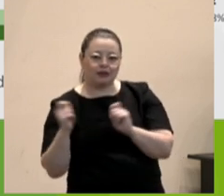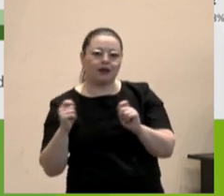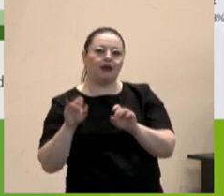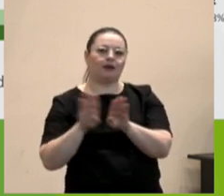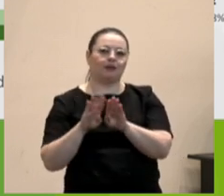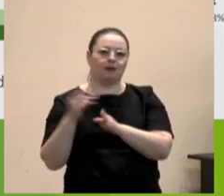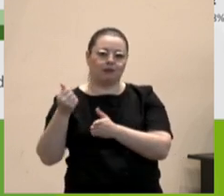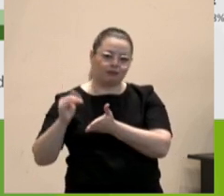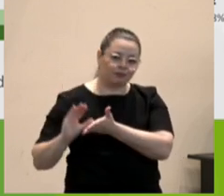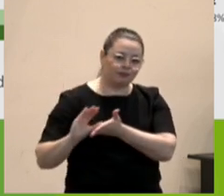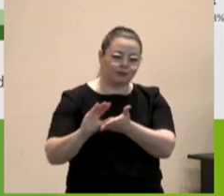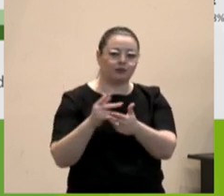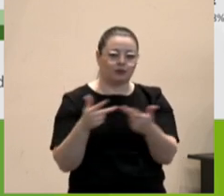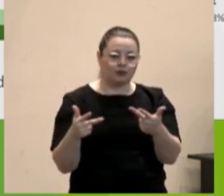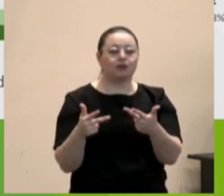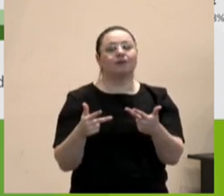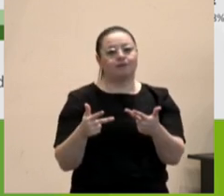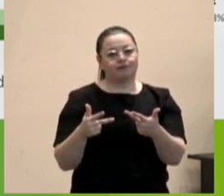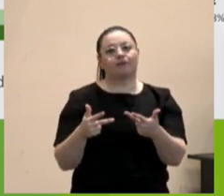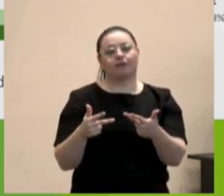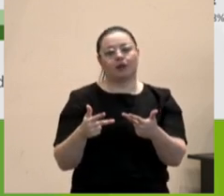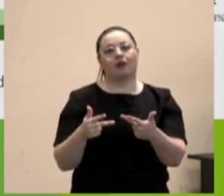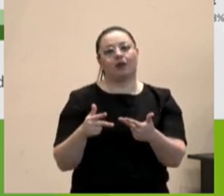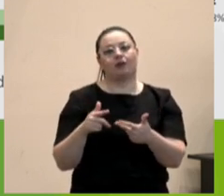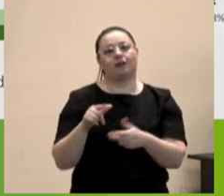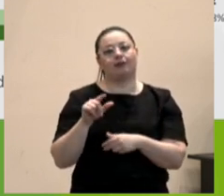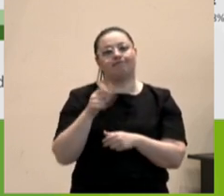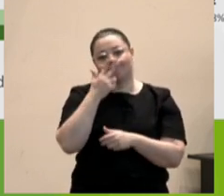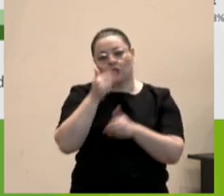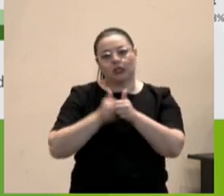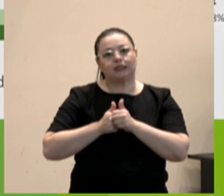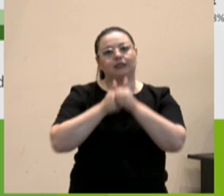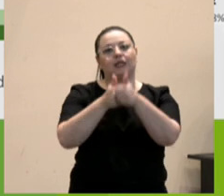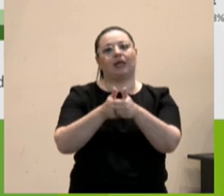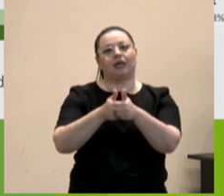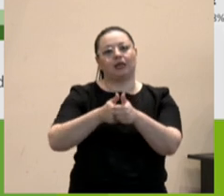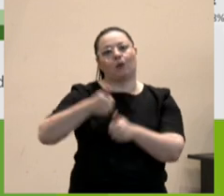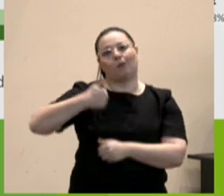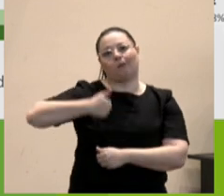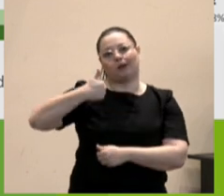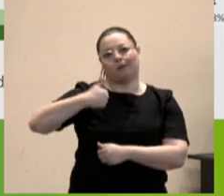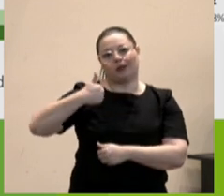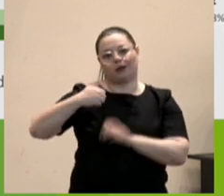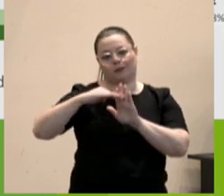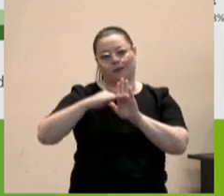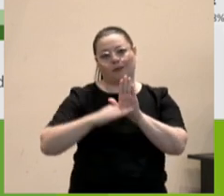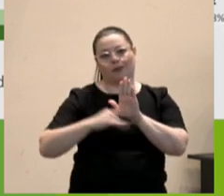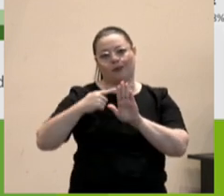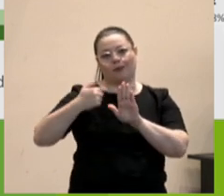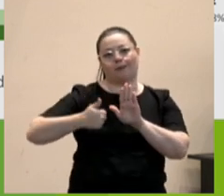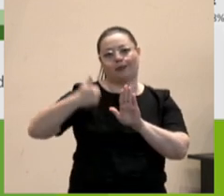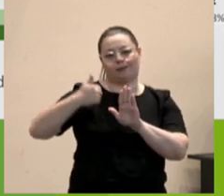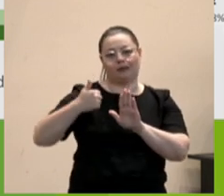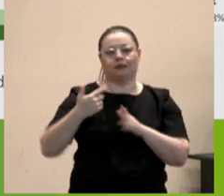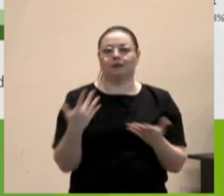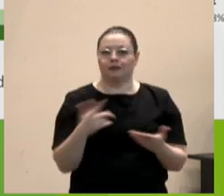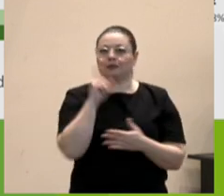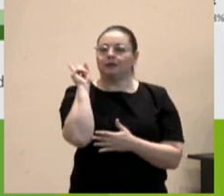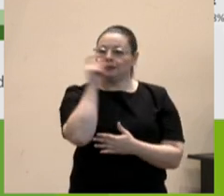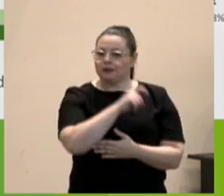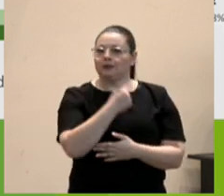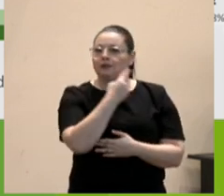a adoção, portanto, do primeiro item. Mas é muito complicado a gente defender isso aqui, por mais que